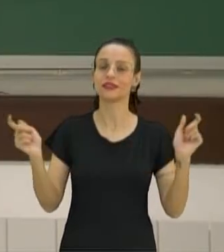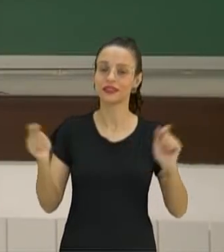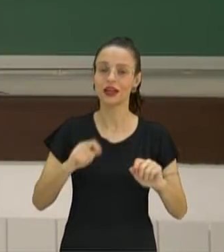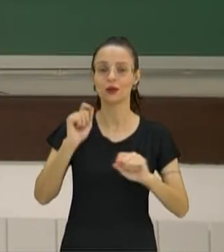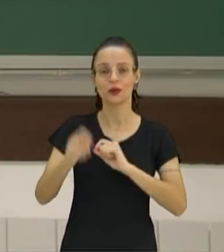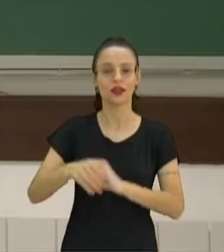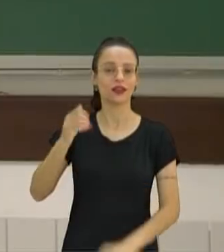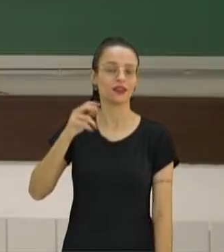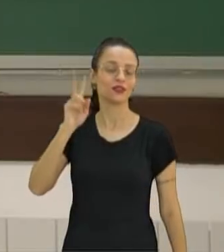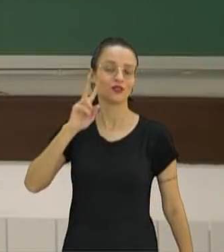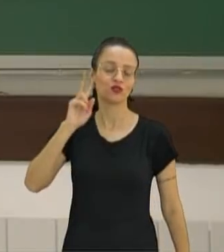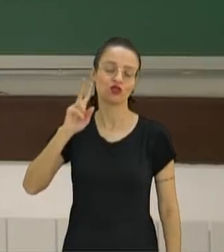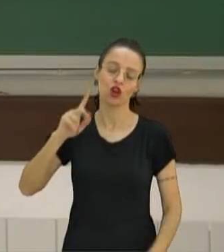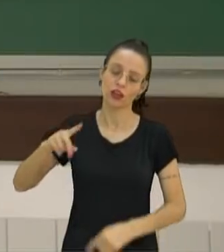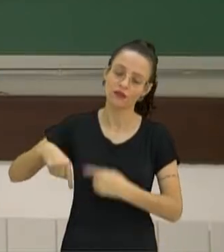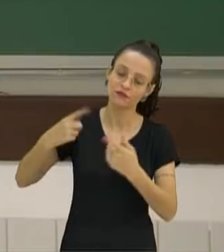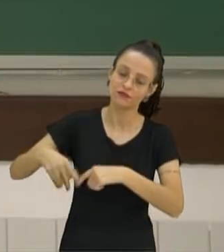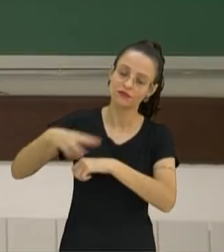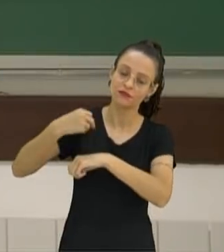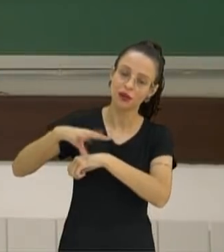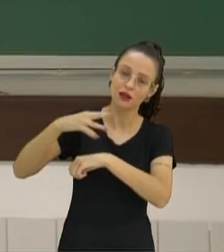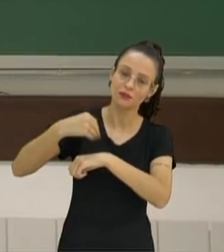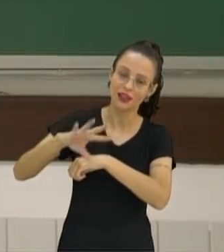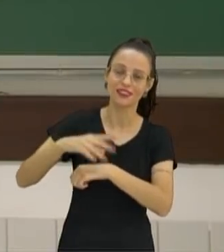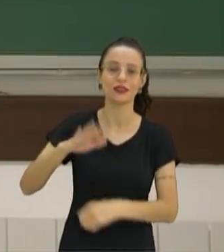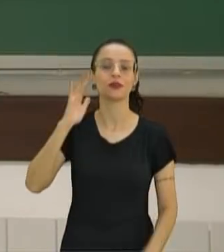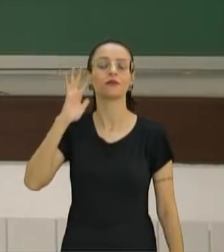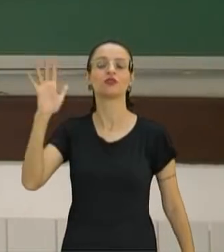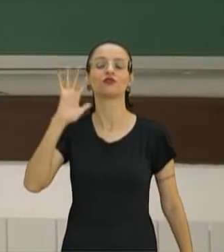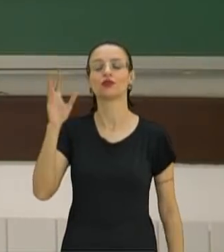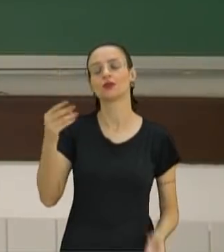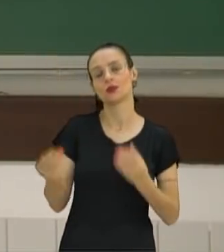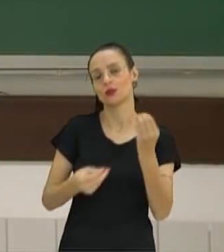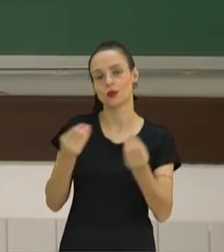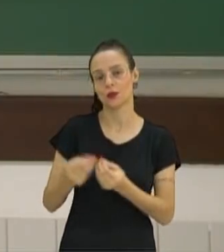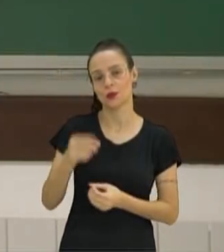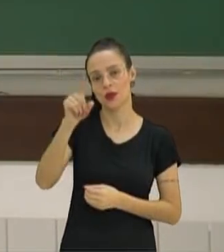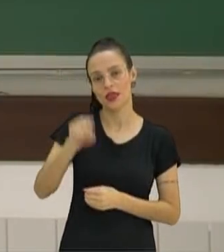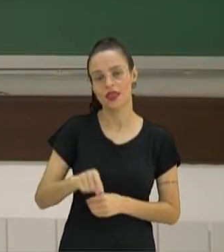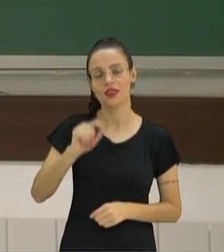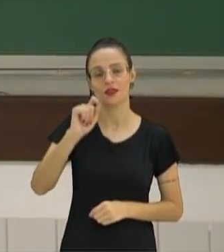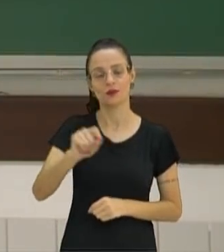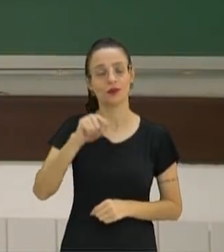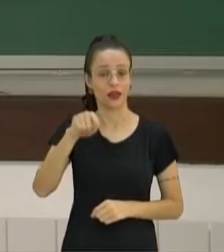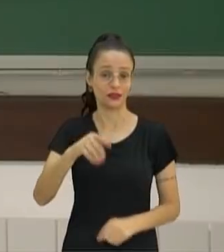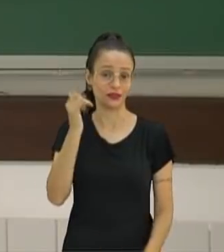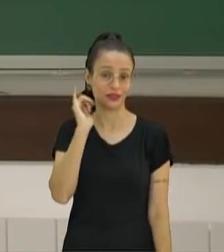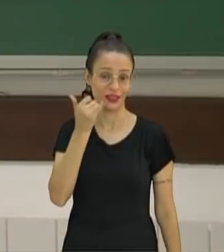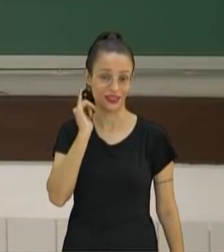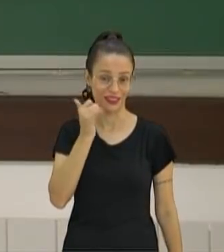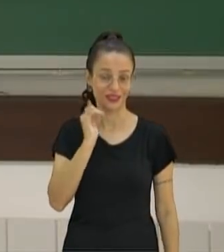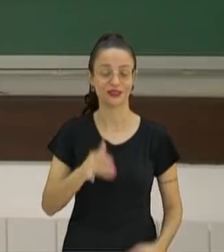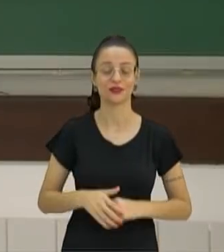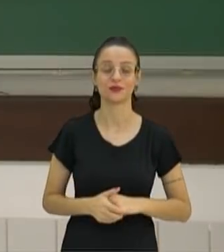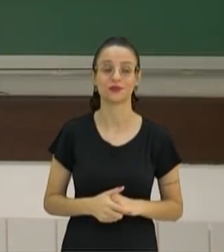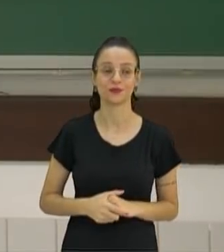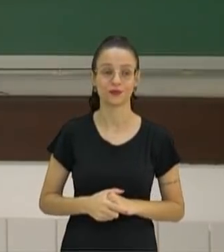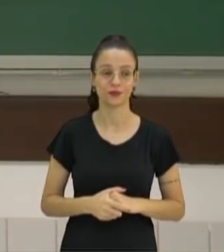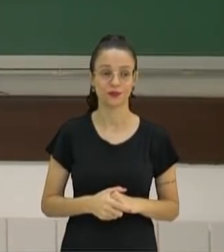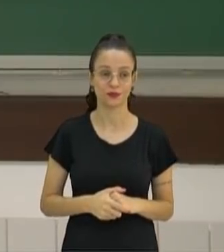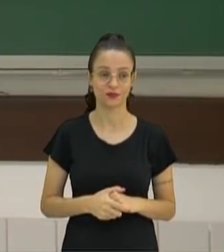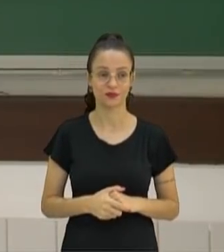as histórias adiante e imaginando, né? Como seria então essa lenda, esses seres